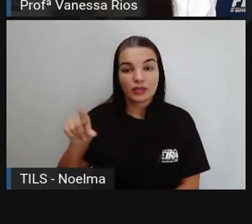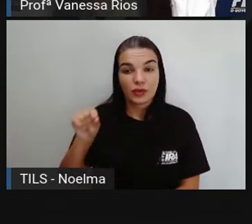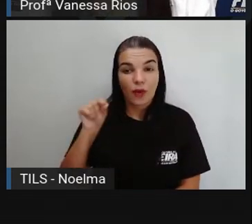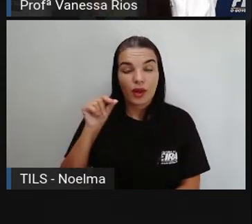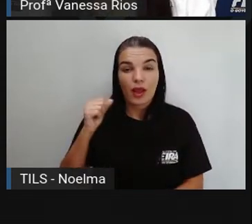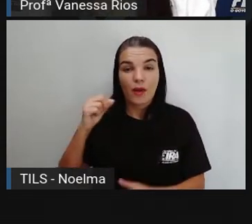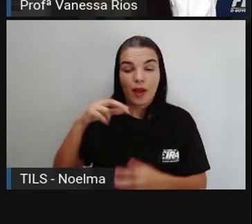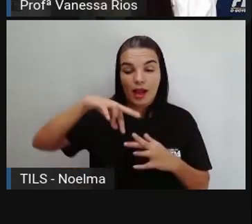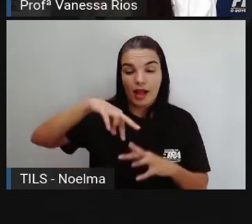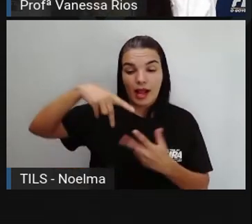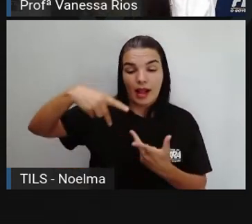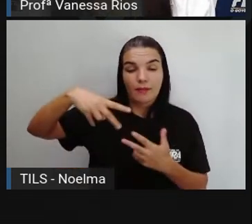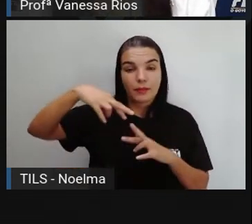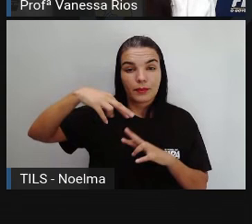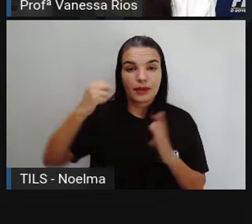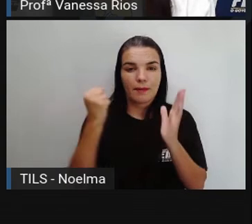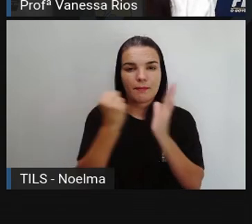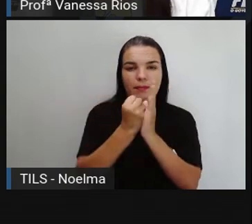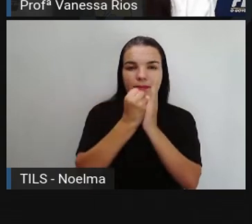para todo o mundo.